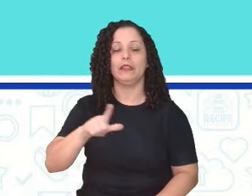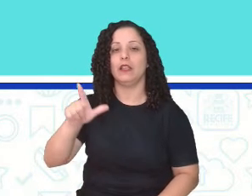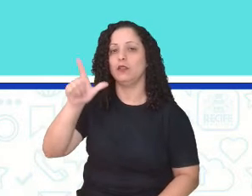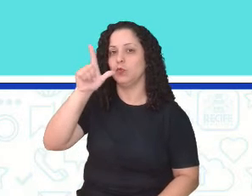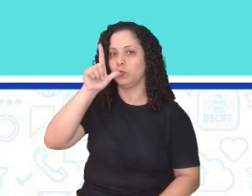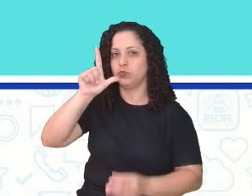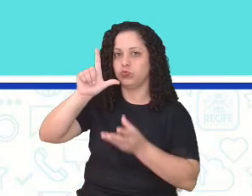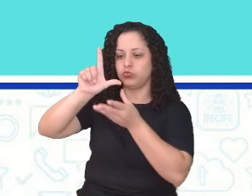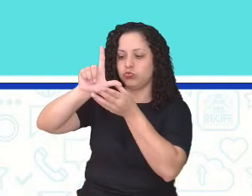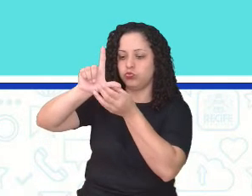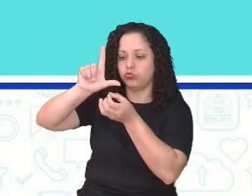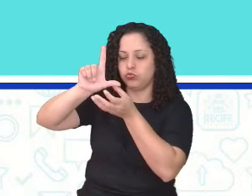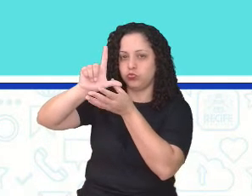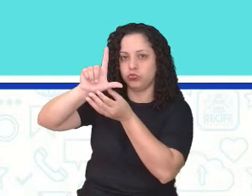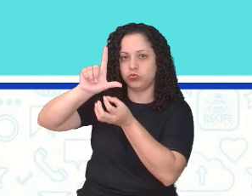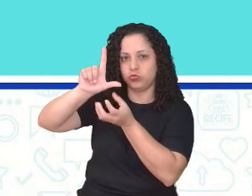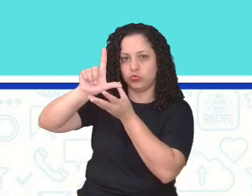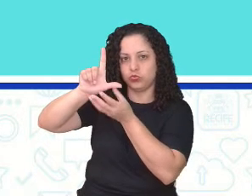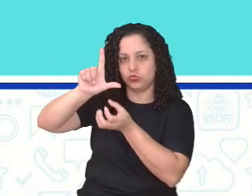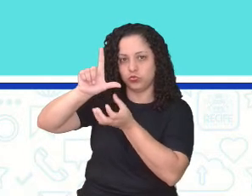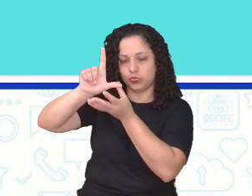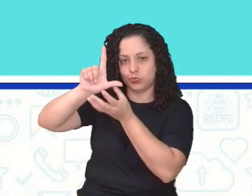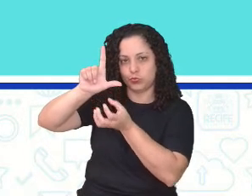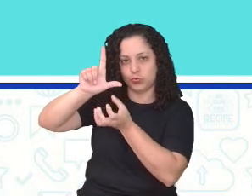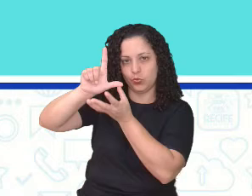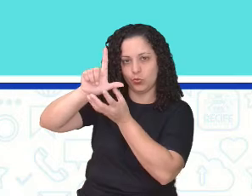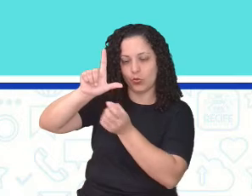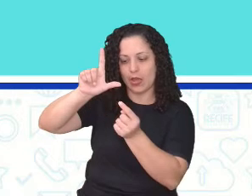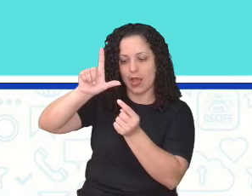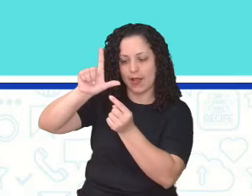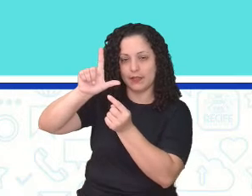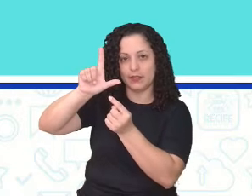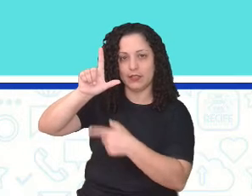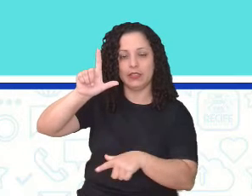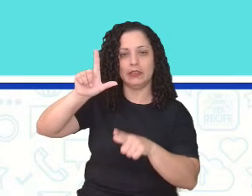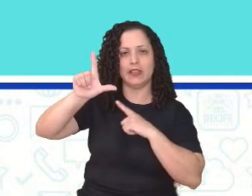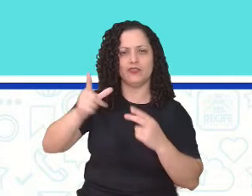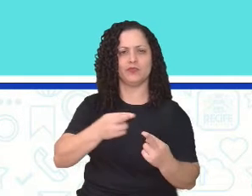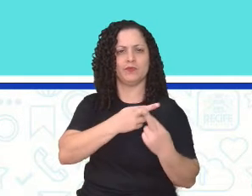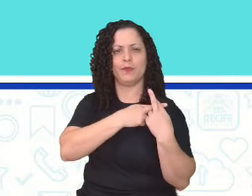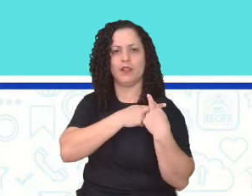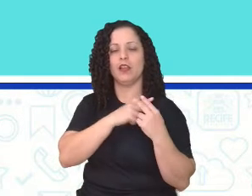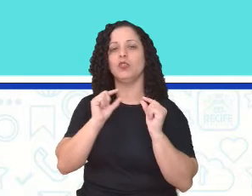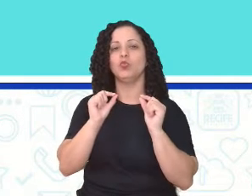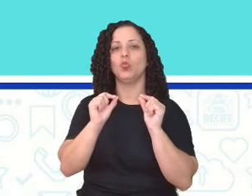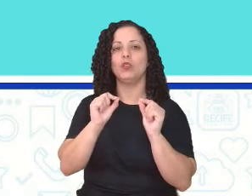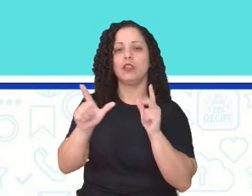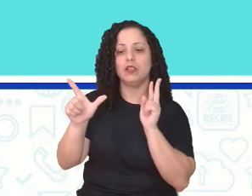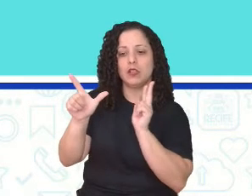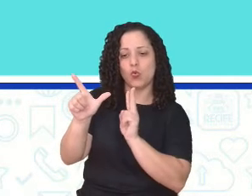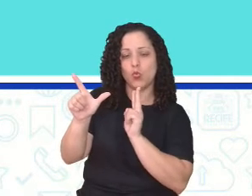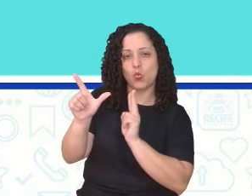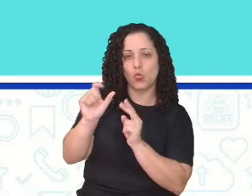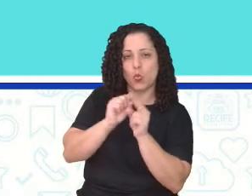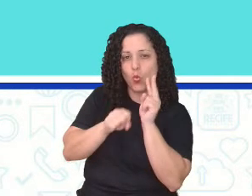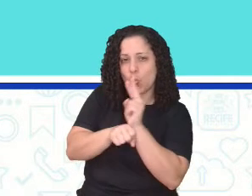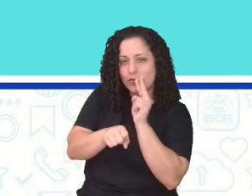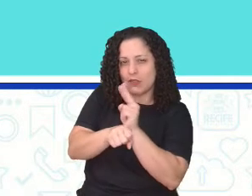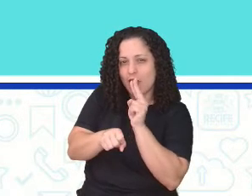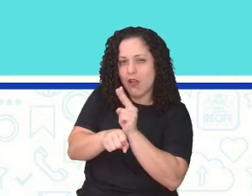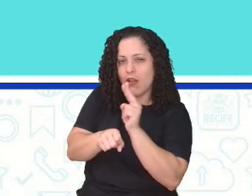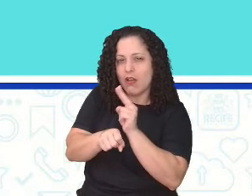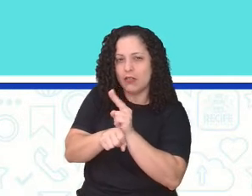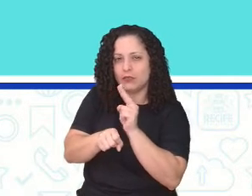que ela tem uma função também, né? A bolsa escrotal, ela tem uma função de proteger os testículos e